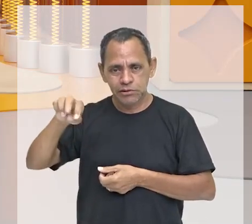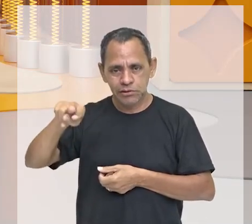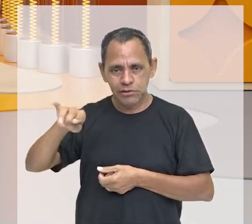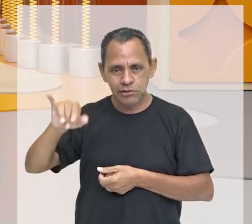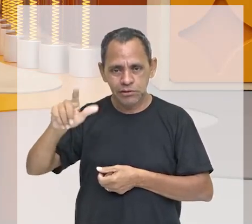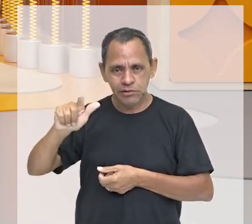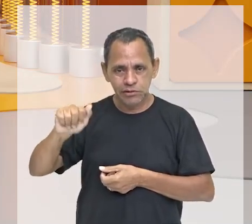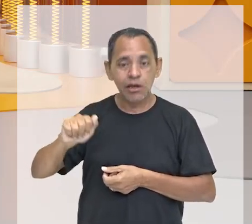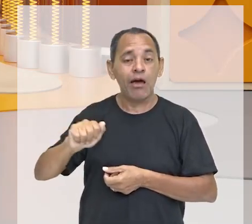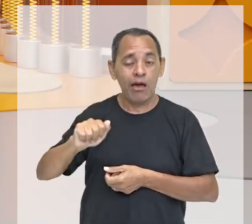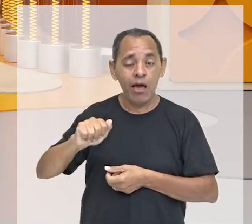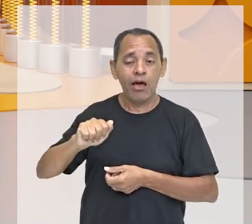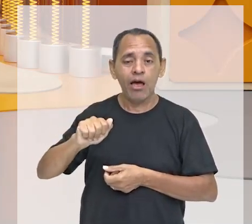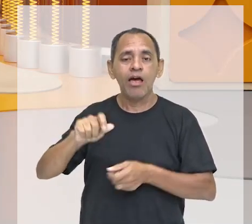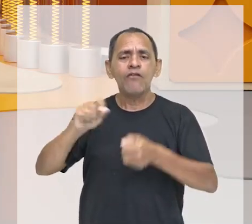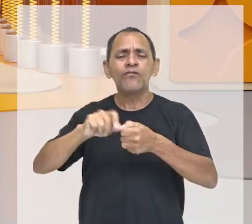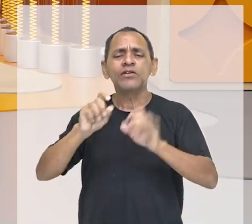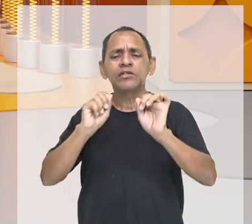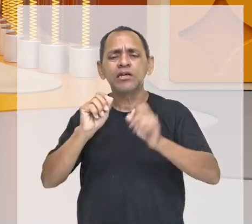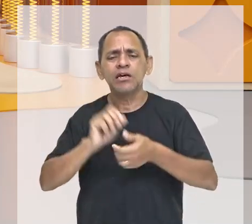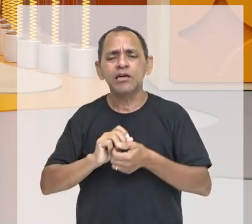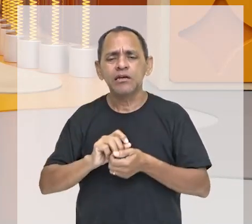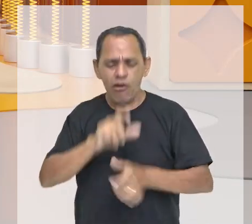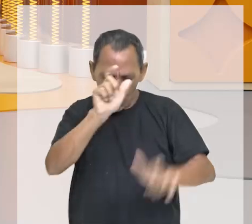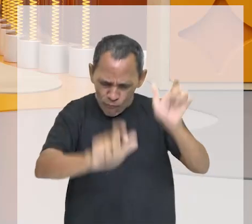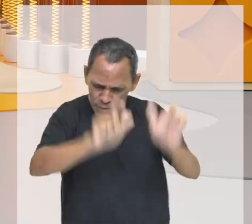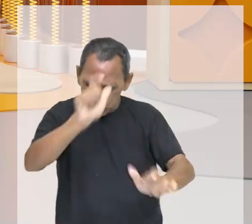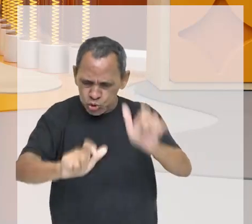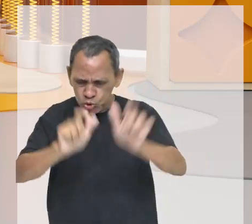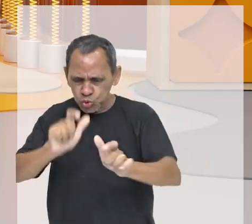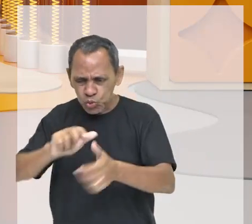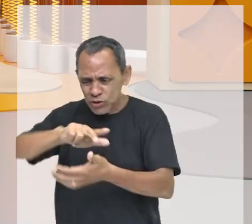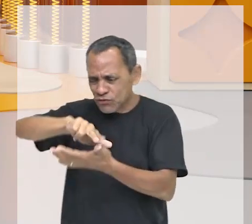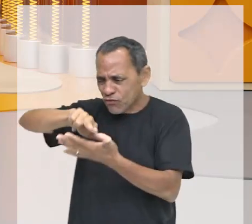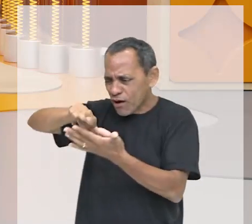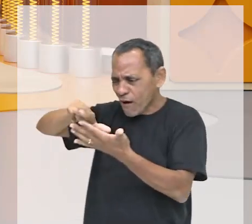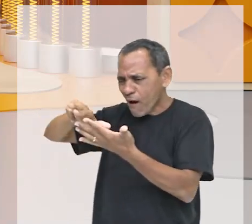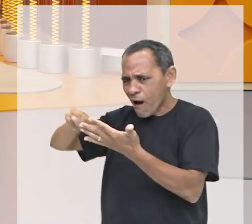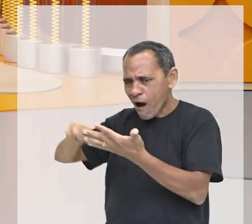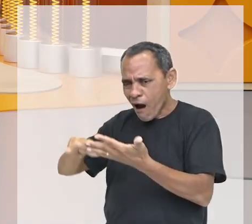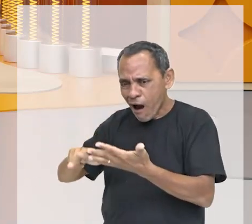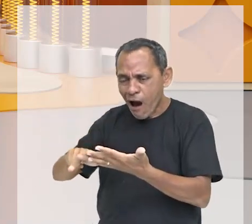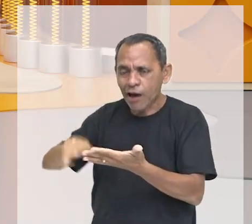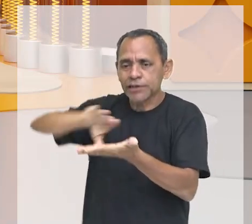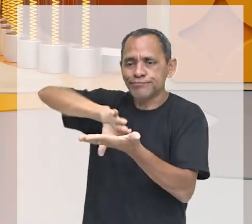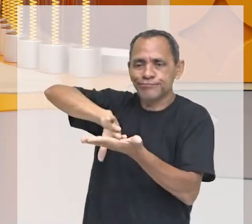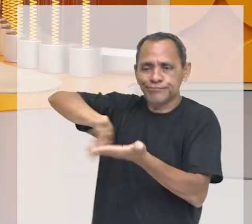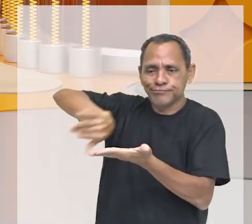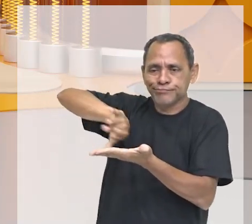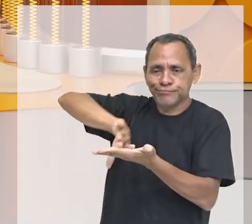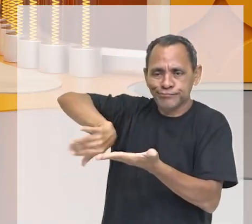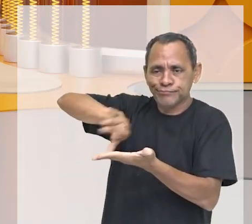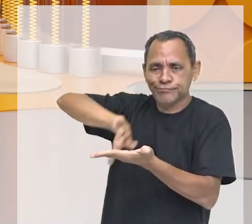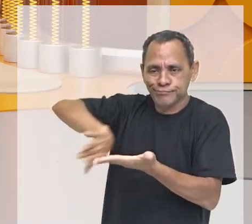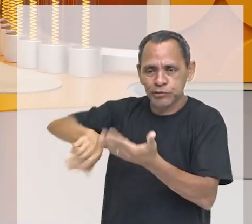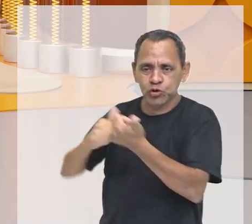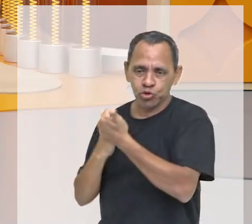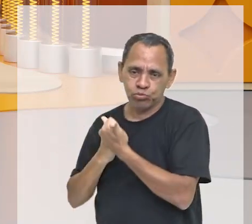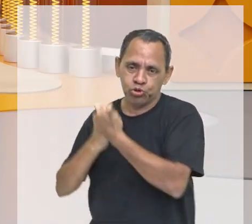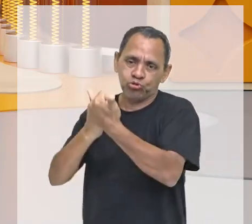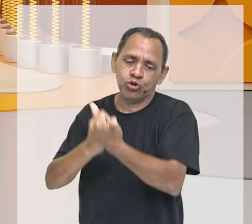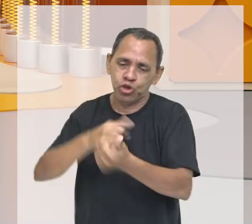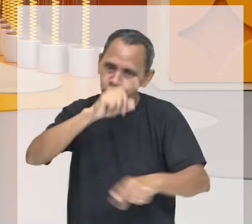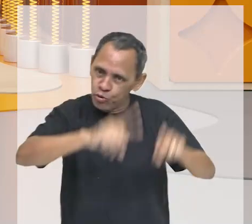vários trabalhadores fossem substituídos, né? Então, se a gente lembrar aí das aulas que a gente teve sobre agricultura, do que